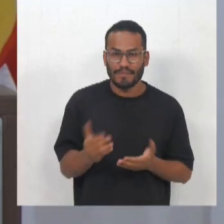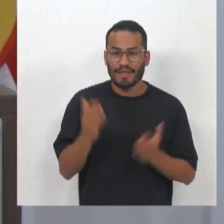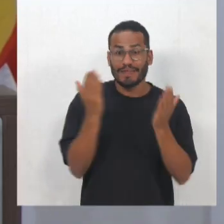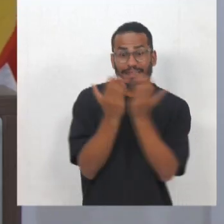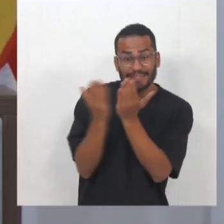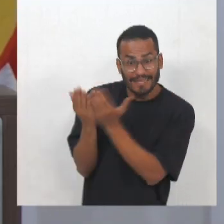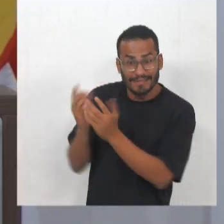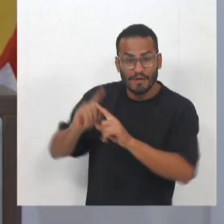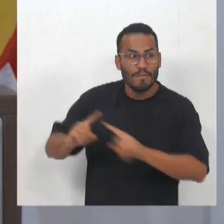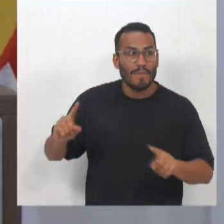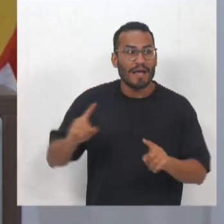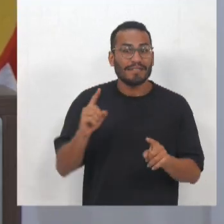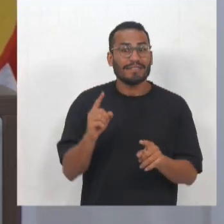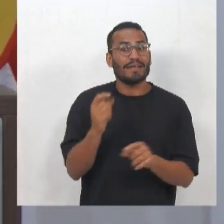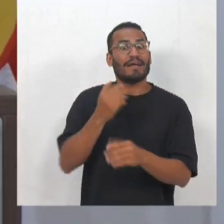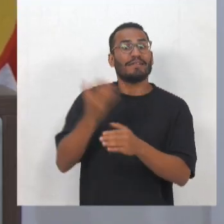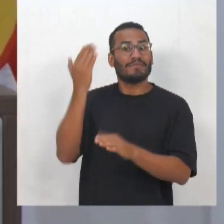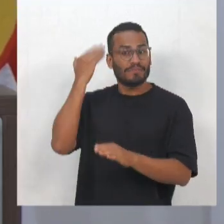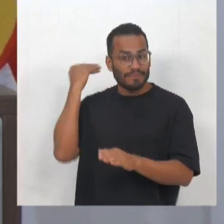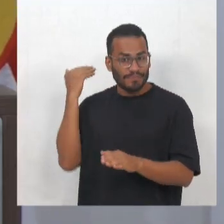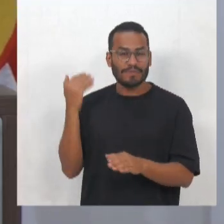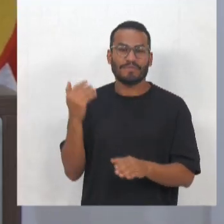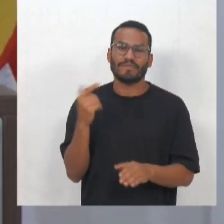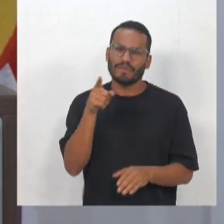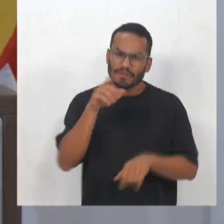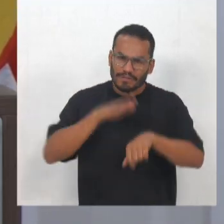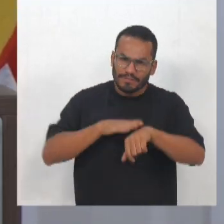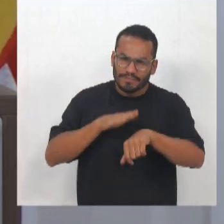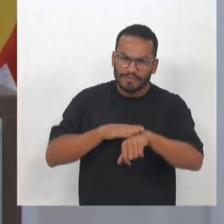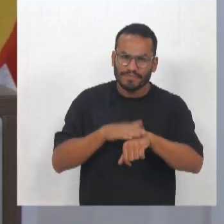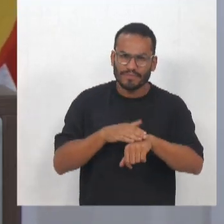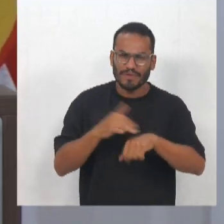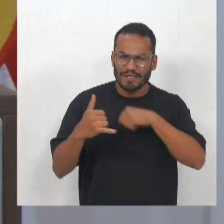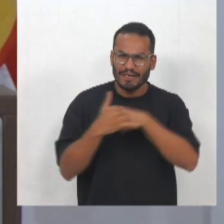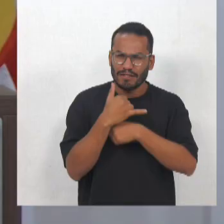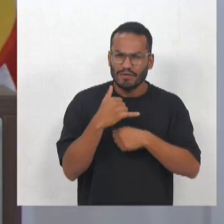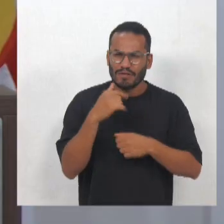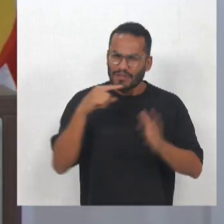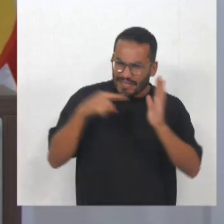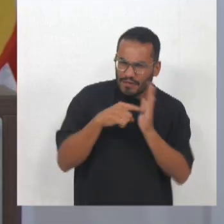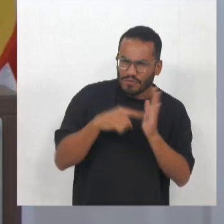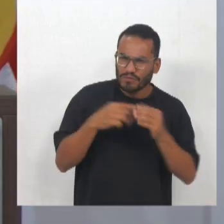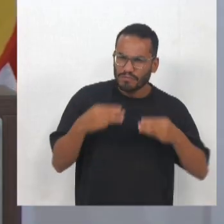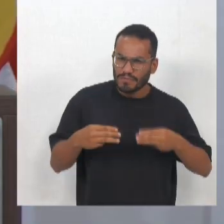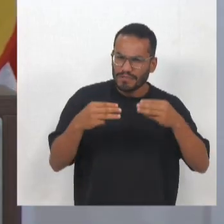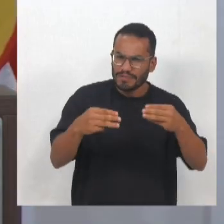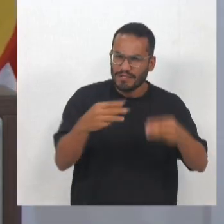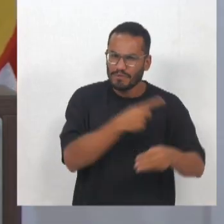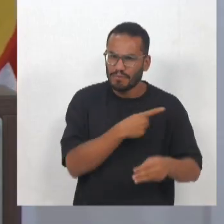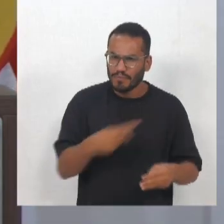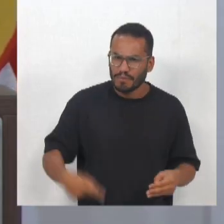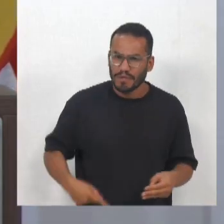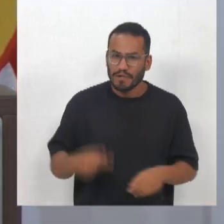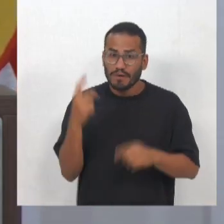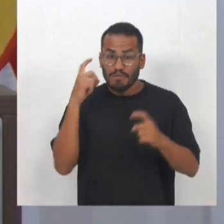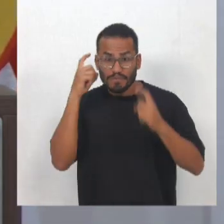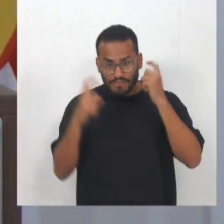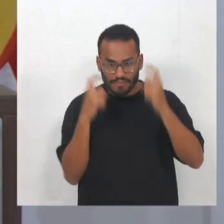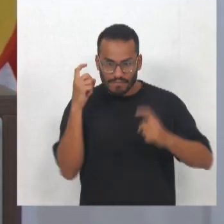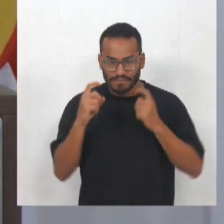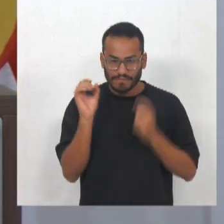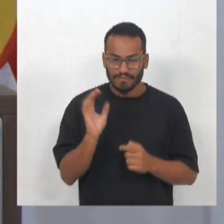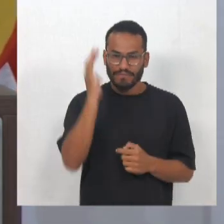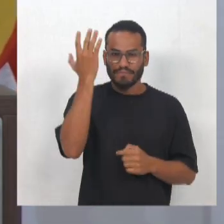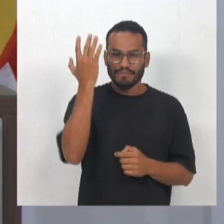licitação, mas a licitação anterior também, acredito que o senhor deva ter feito, se eu não me engano, o senhor fez uma denúncia ao Ministério Público também, e me preocupa muito essa